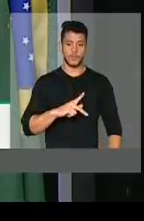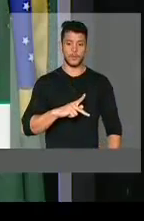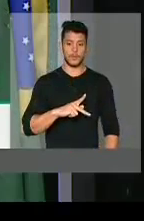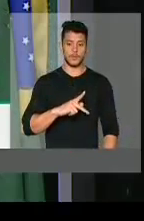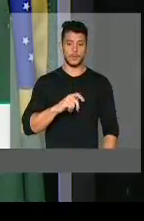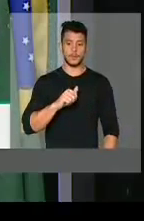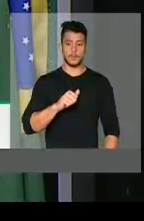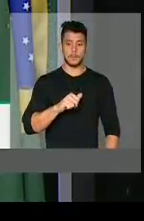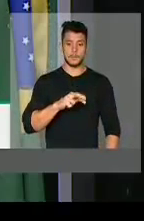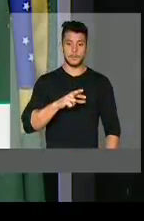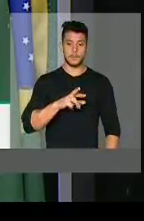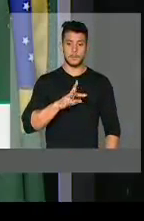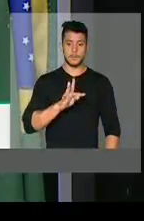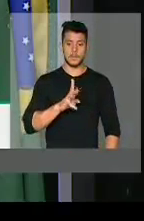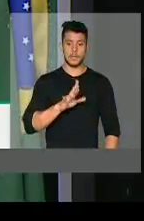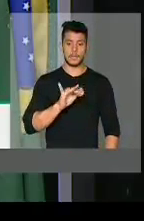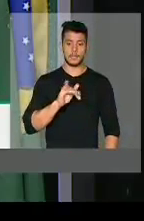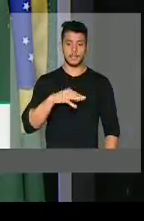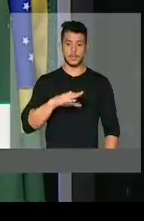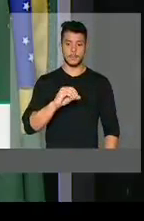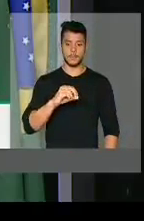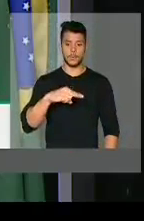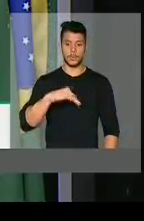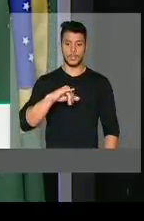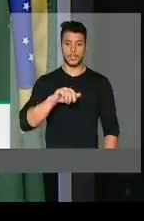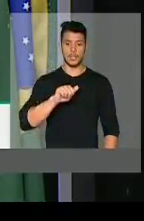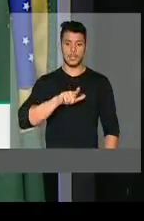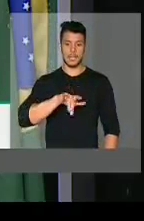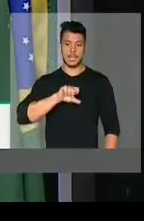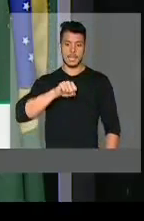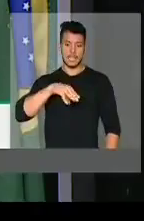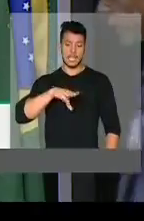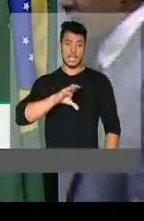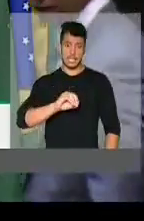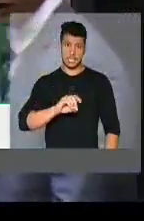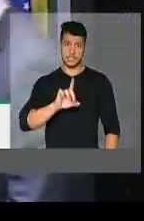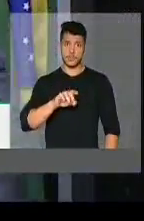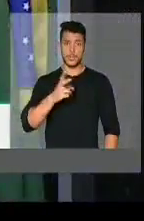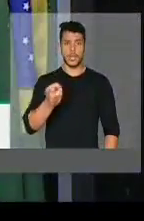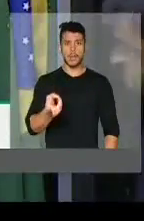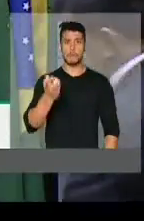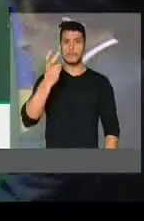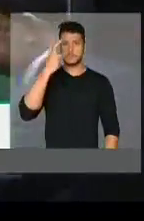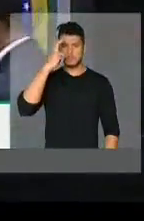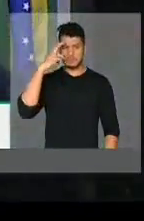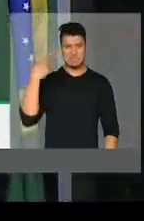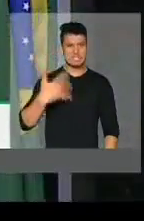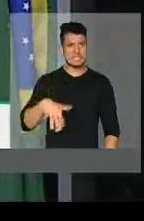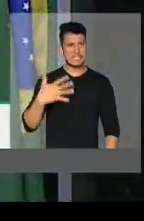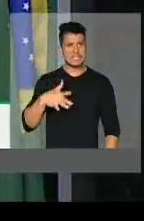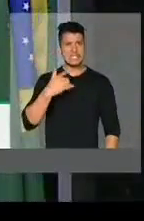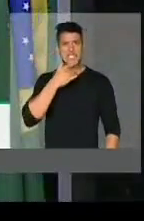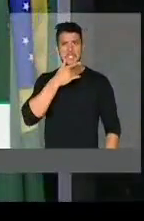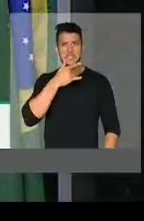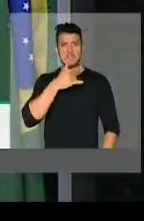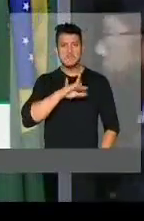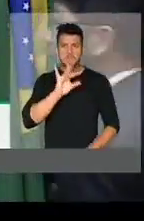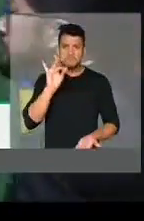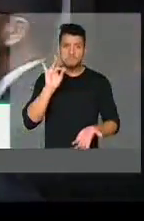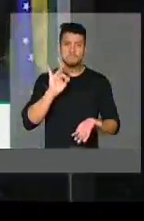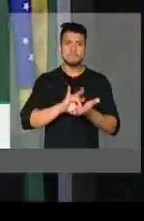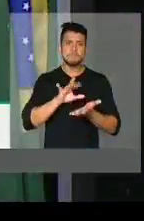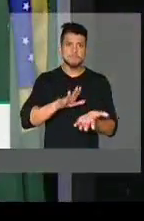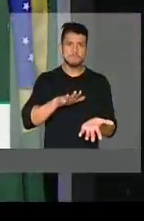sem dúvida um dos mais insidiosos desses problemas. Essa cultura perversa de apropriação de nacos